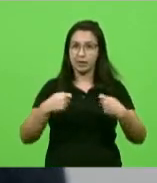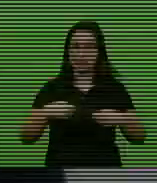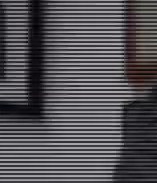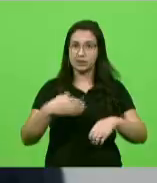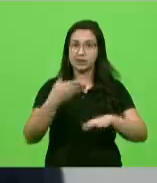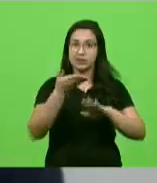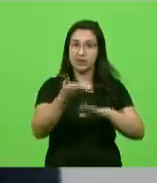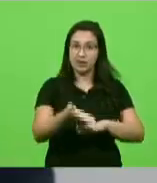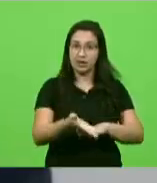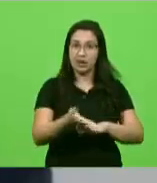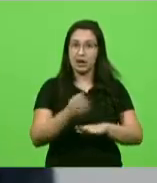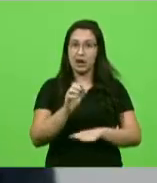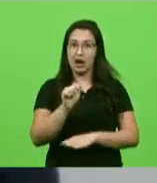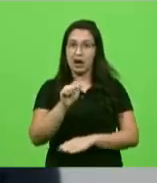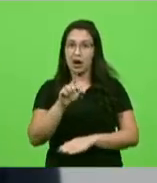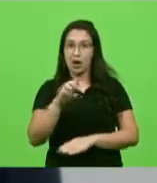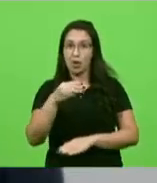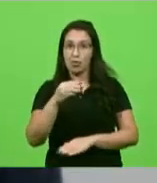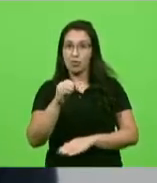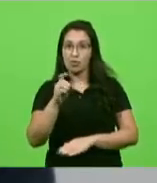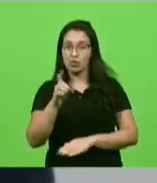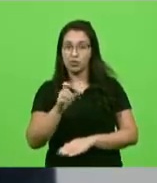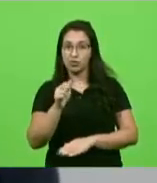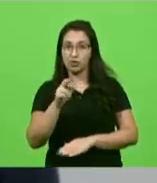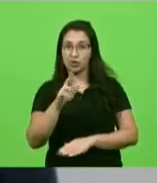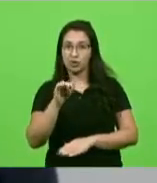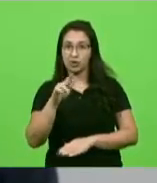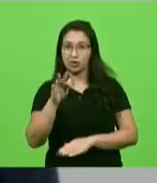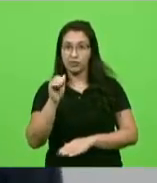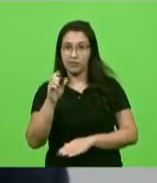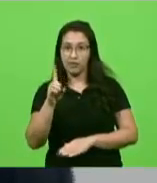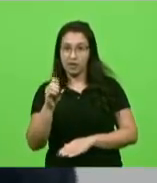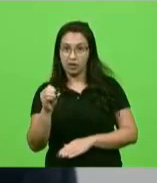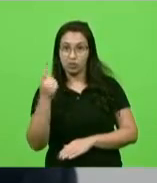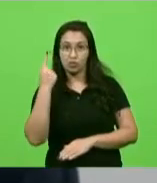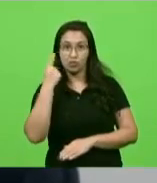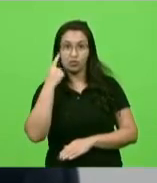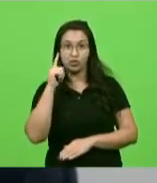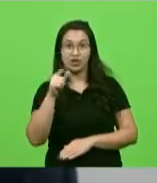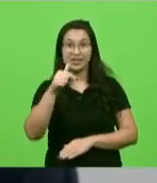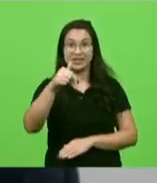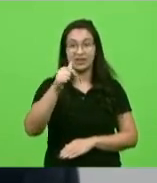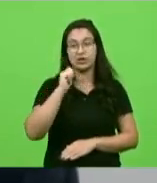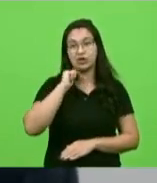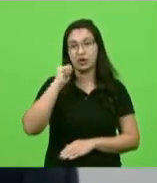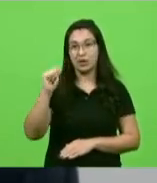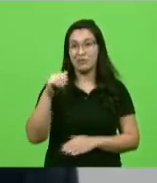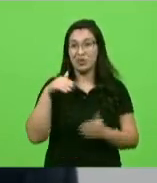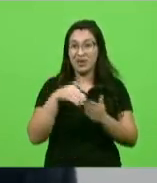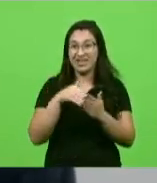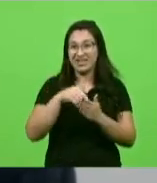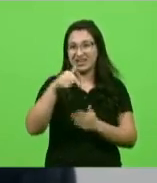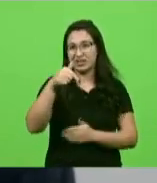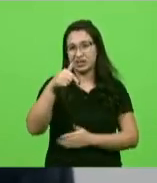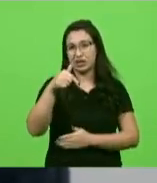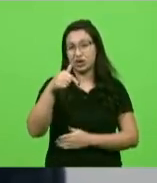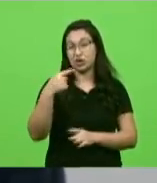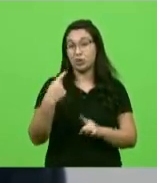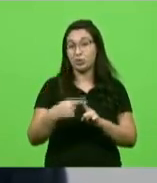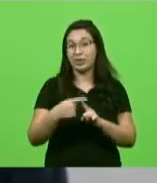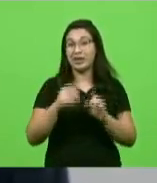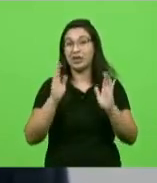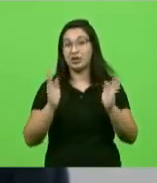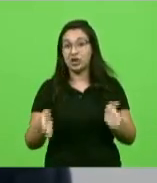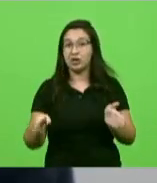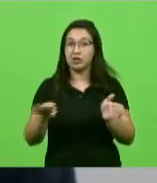Santa Catarina, na pior das hipóteses, no dia 7 de abril. Afinal, já teria havido o desembolso do estado